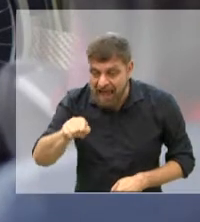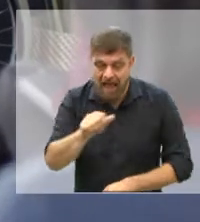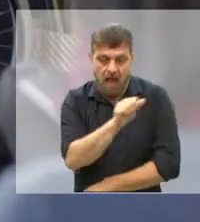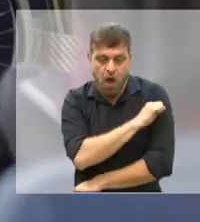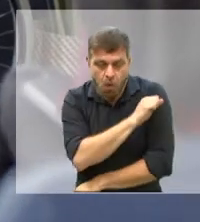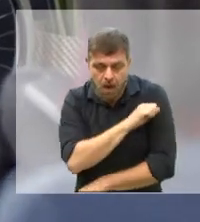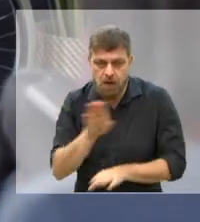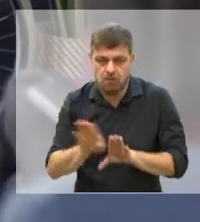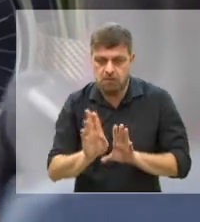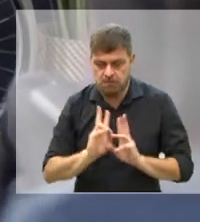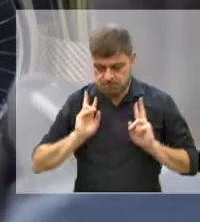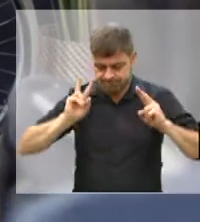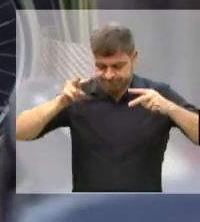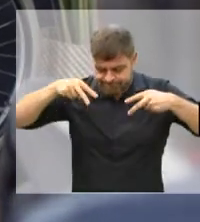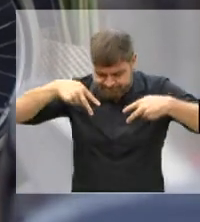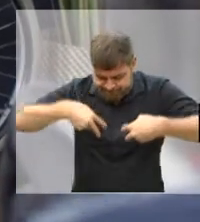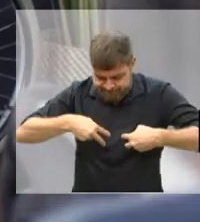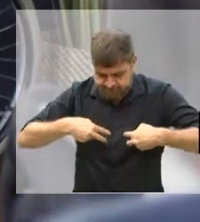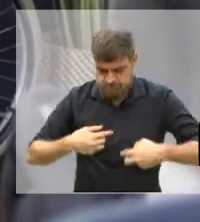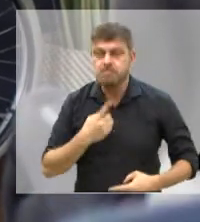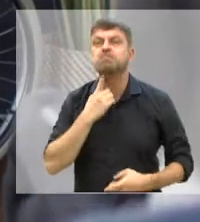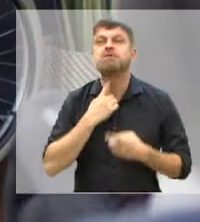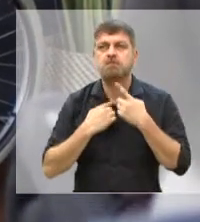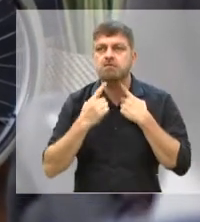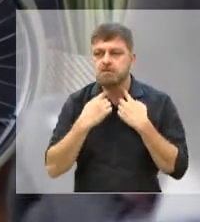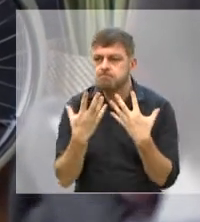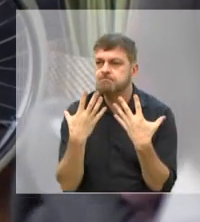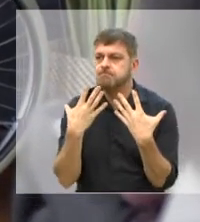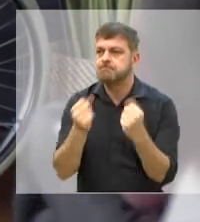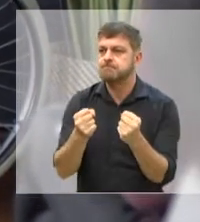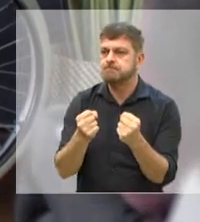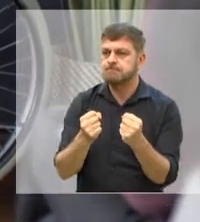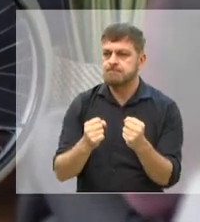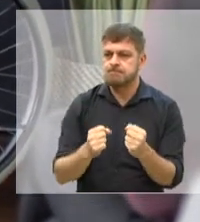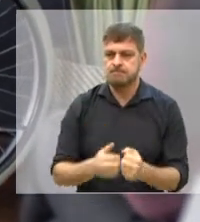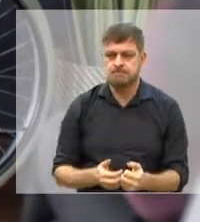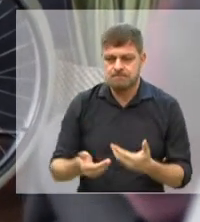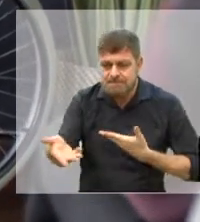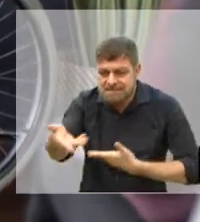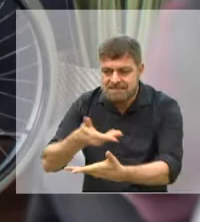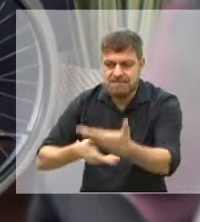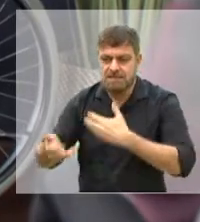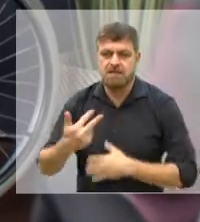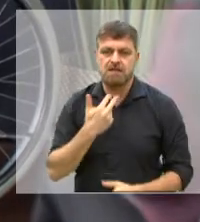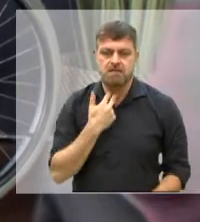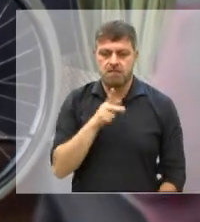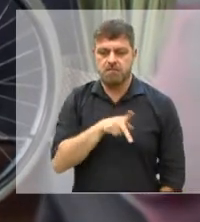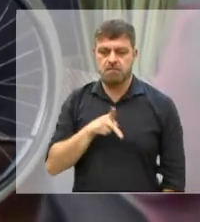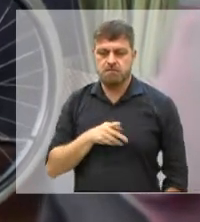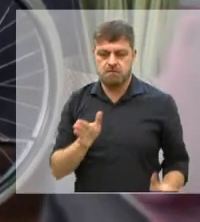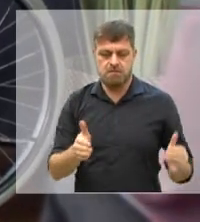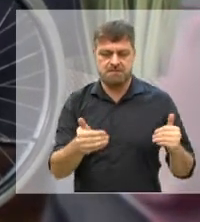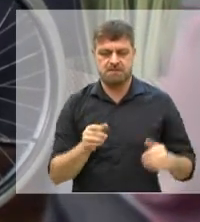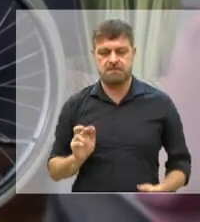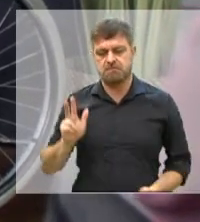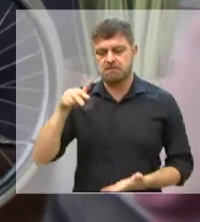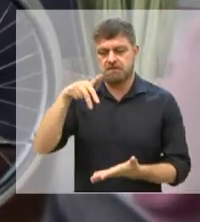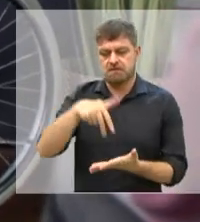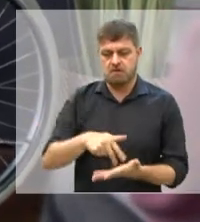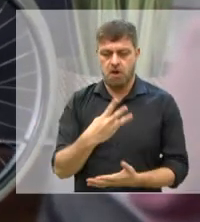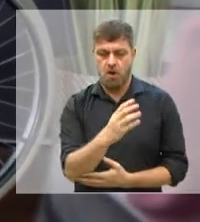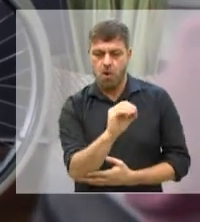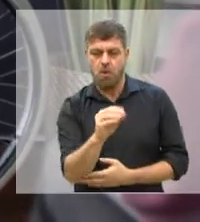movimento interno do aluno a se dispor a esse chamado, né? Então, não dá para o professor imaginar que ao chegar na sala de aula ele vai encontrar